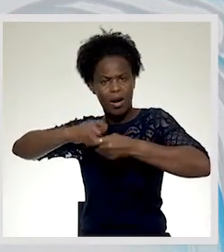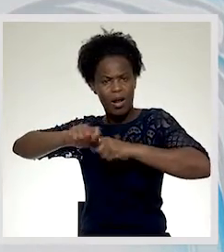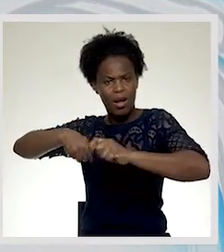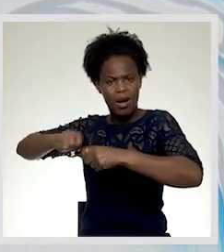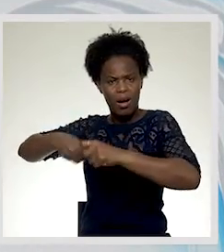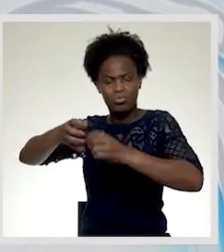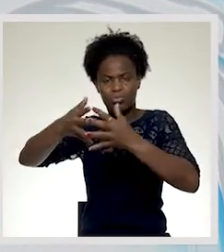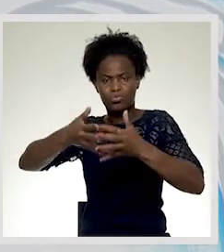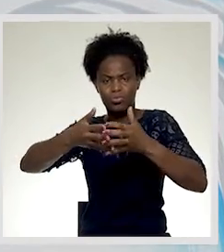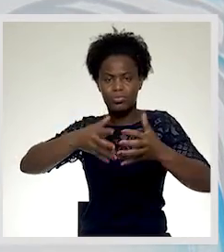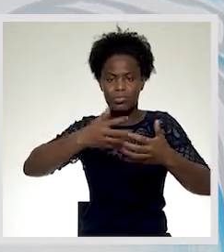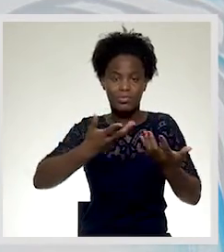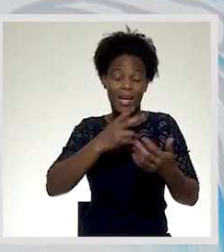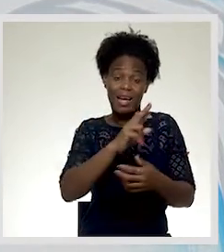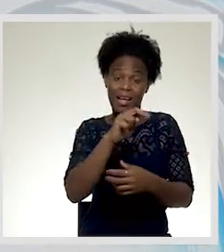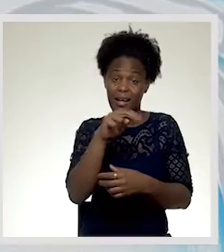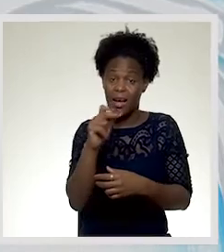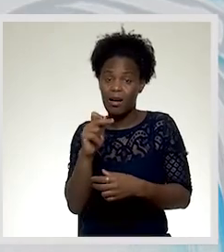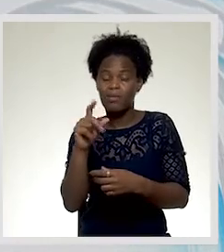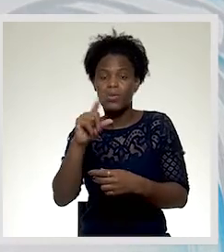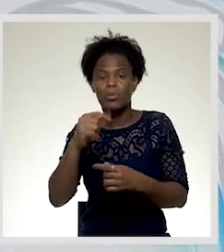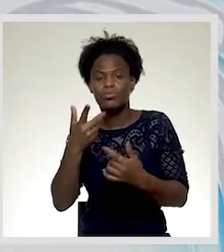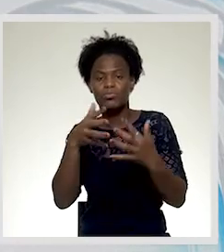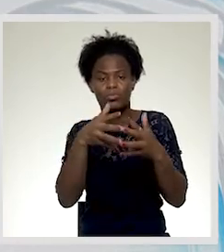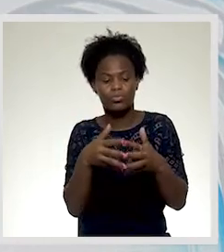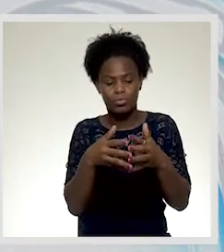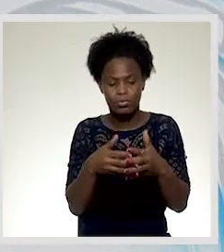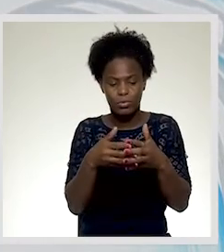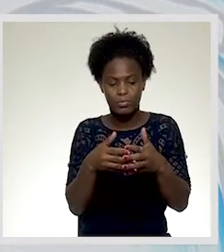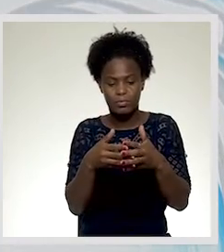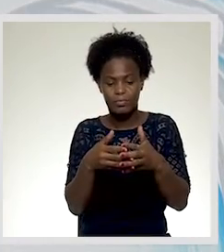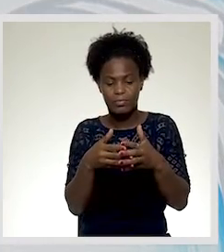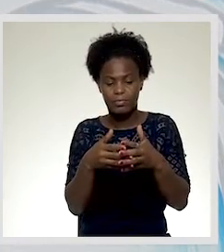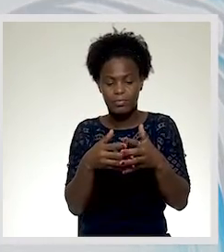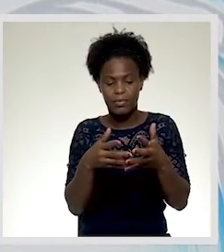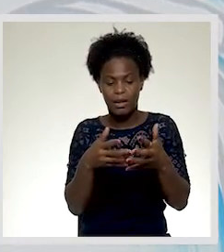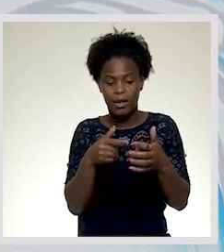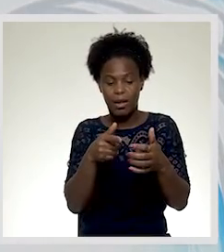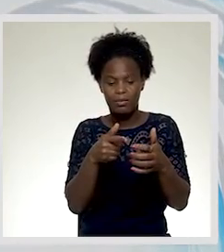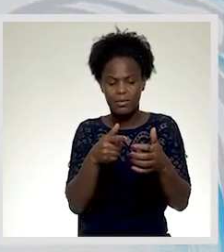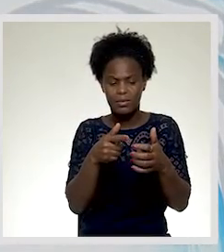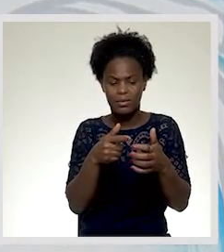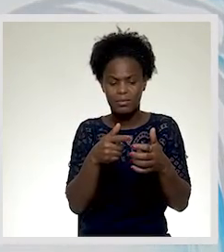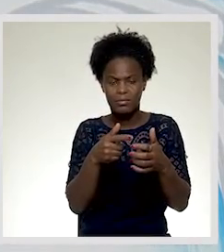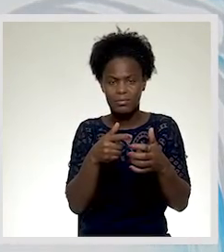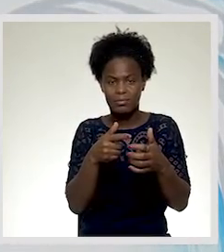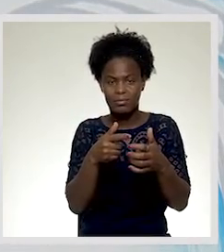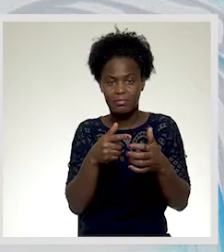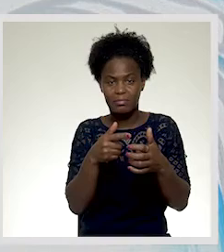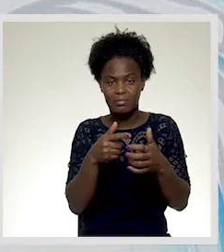Um embrulho de estrutura de RNA ou estrutura, um amaranhado de